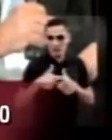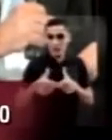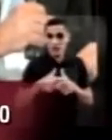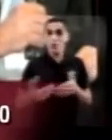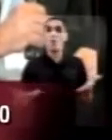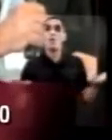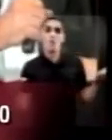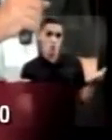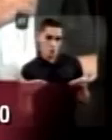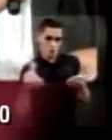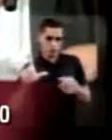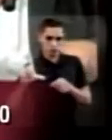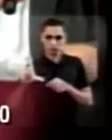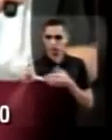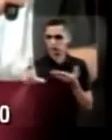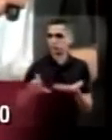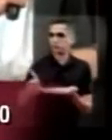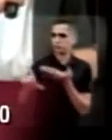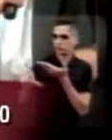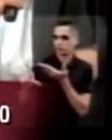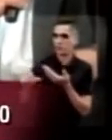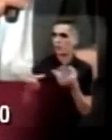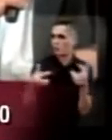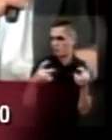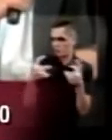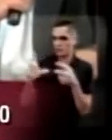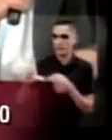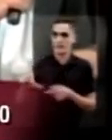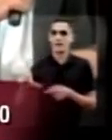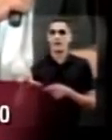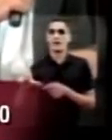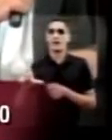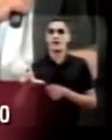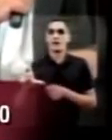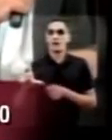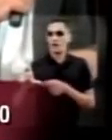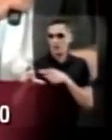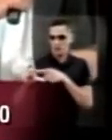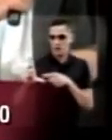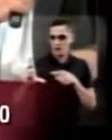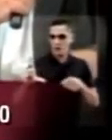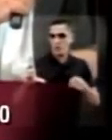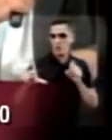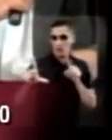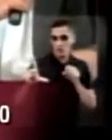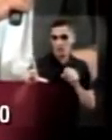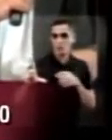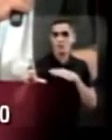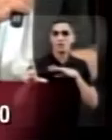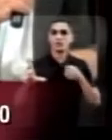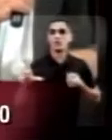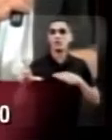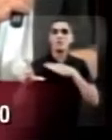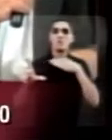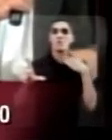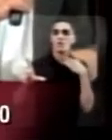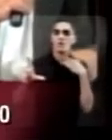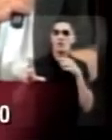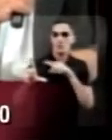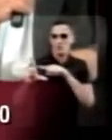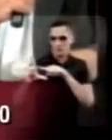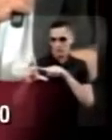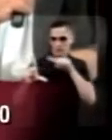olha bem, pessoal, nós chegamos a ter 30 casos novos por dia de internação de